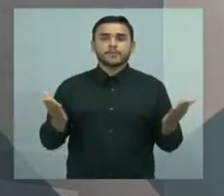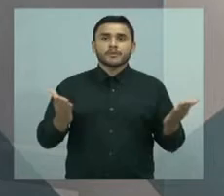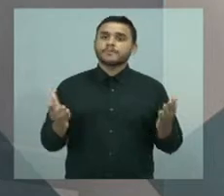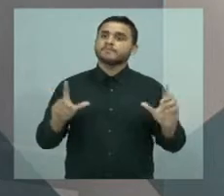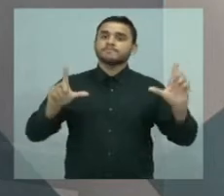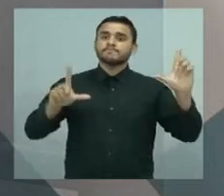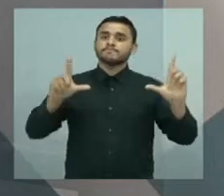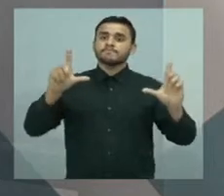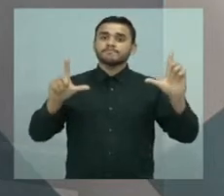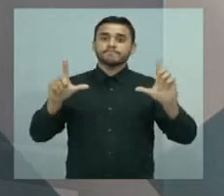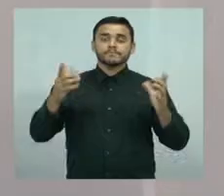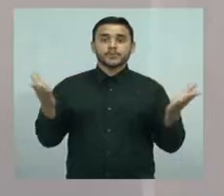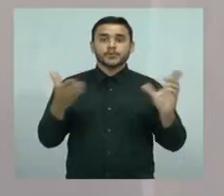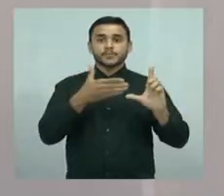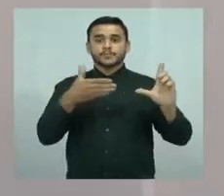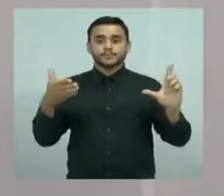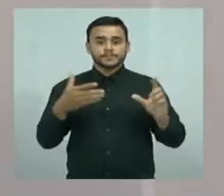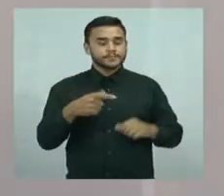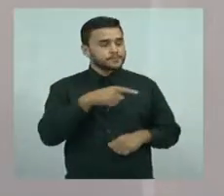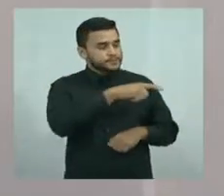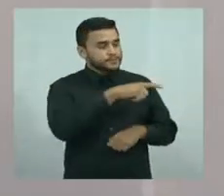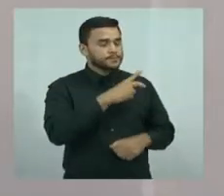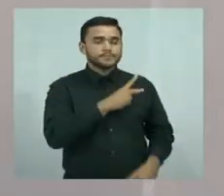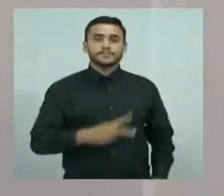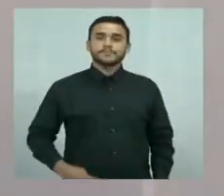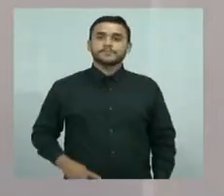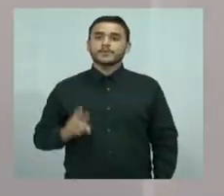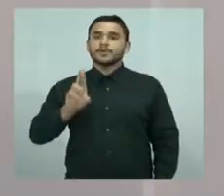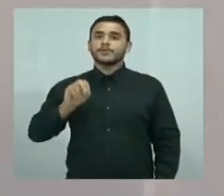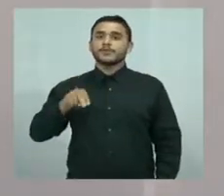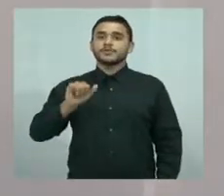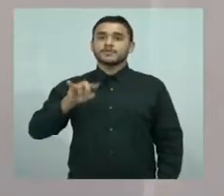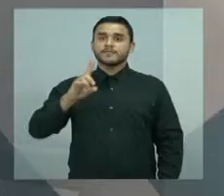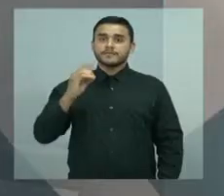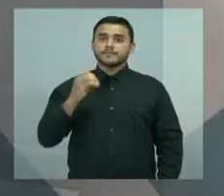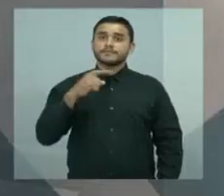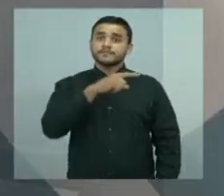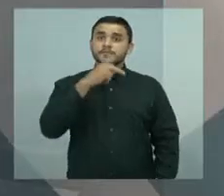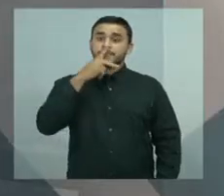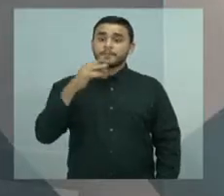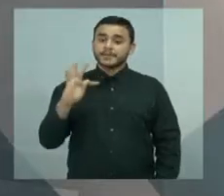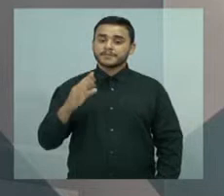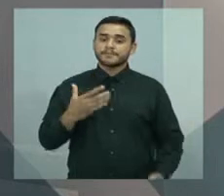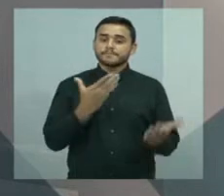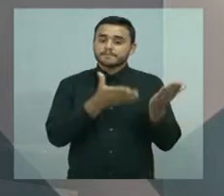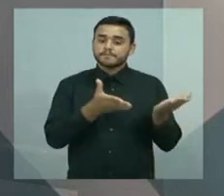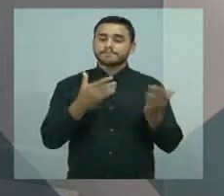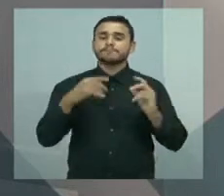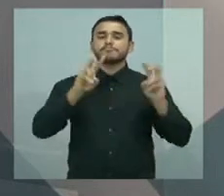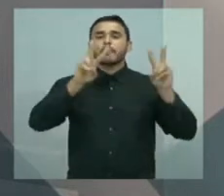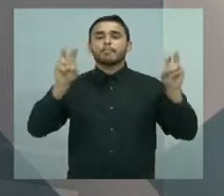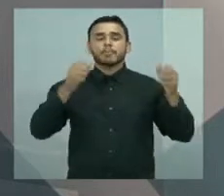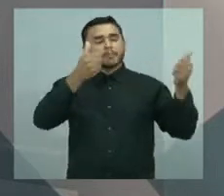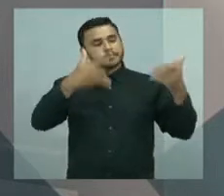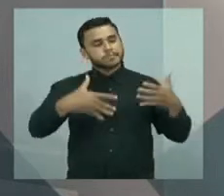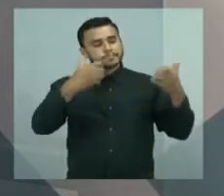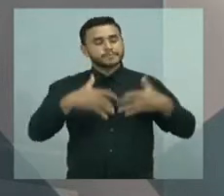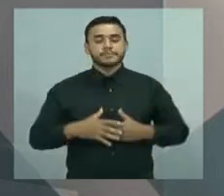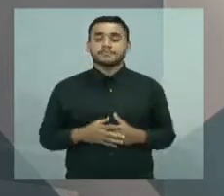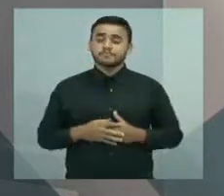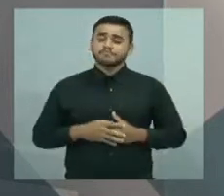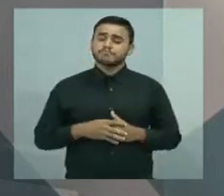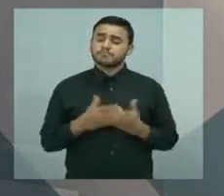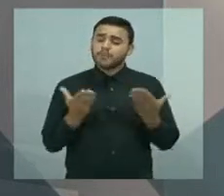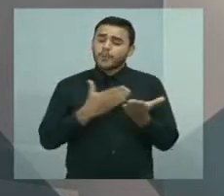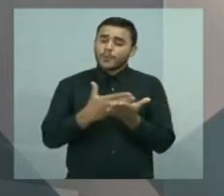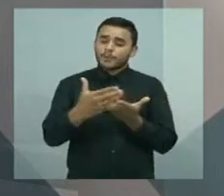eu vou conversar com o vereador Ronivaldo Maia, do PT. Ele vai falar sobre vários assuntos, mas eu vou começar a